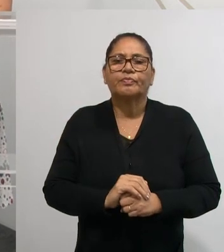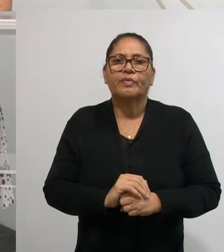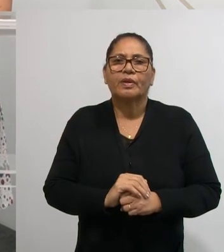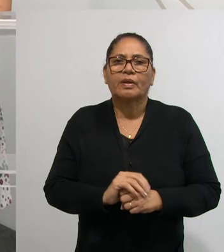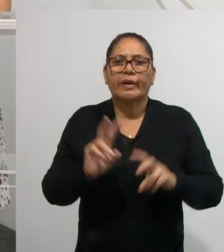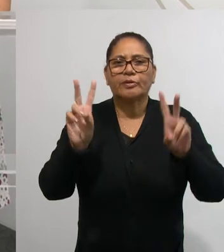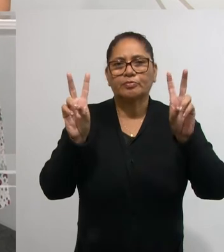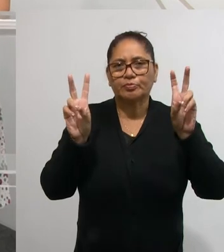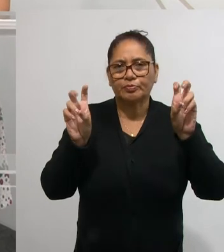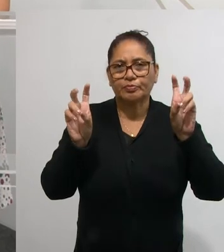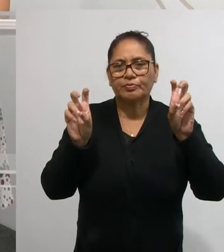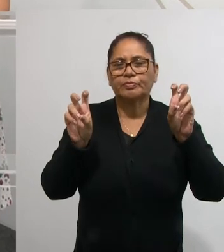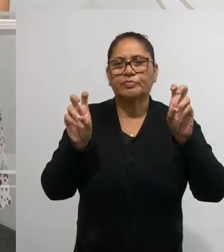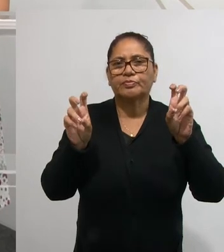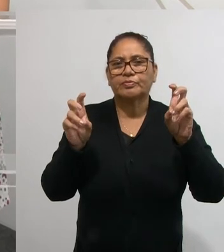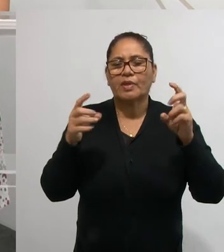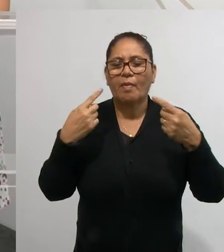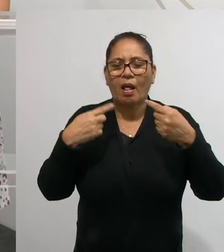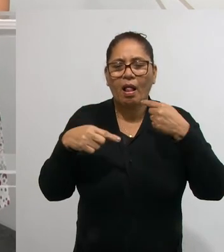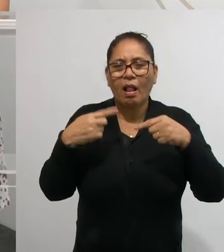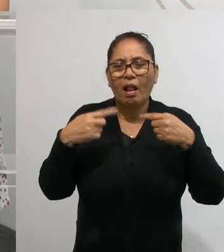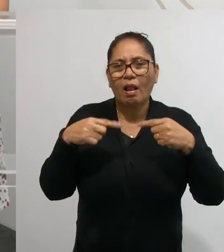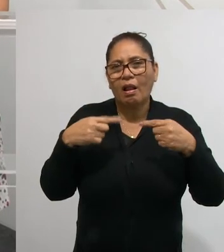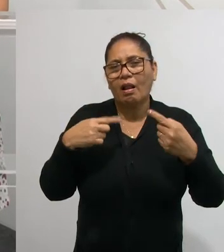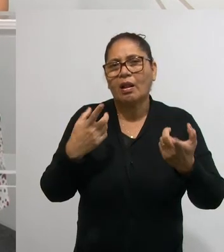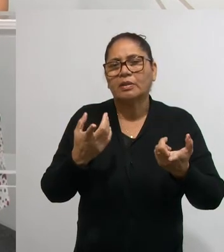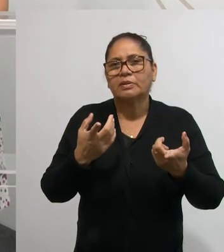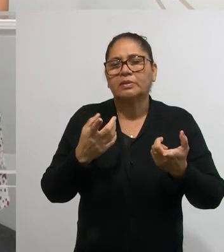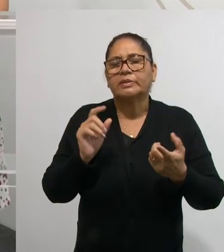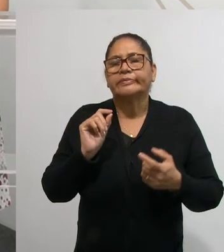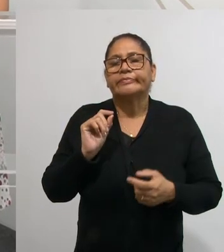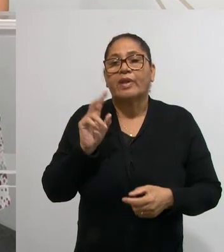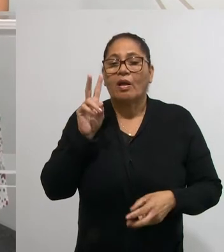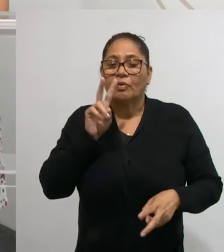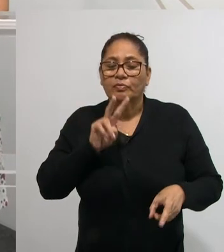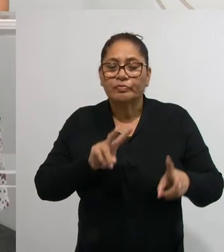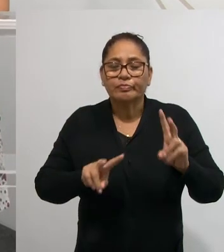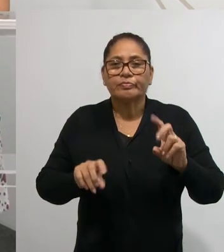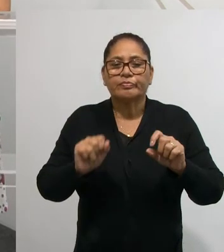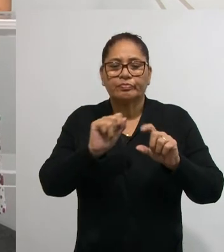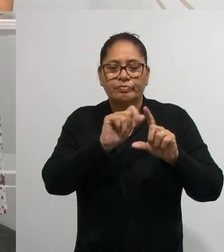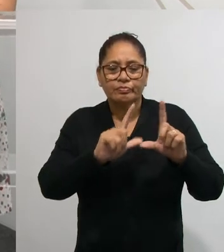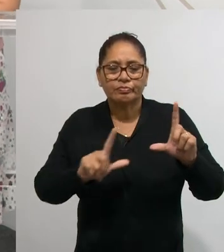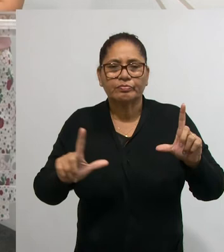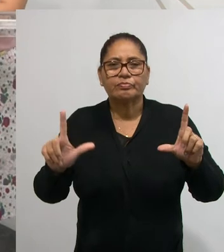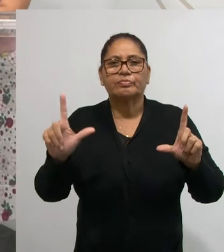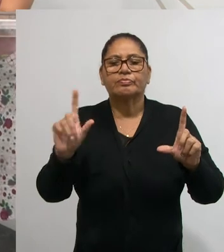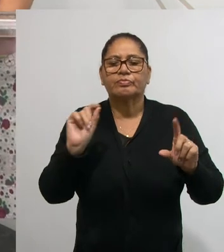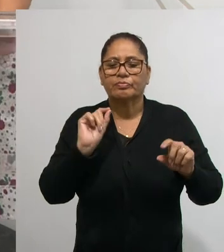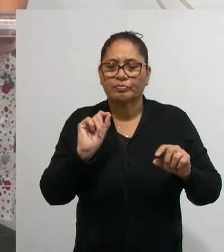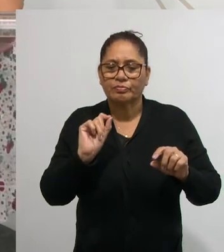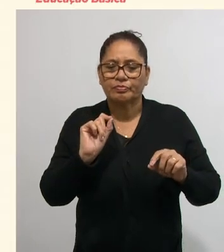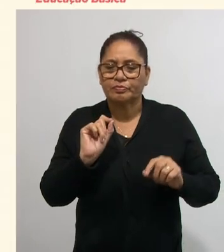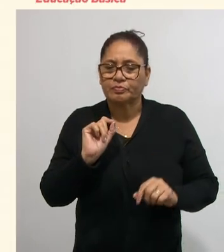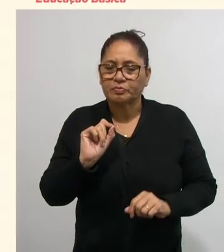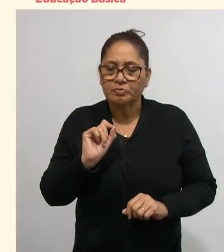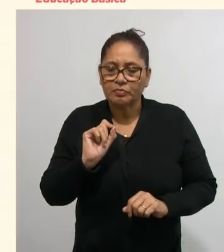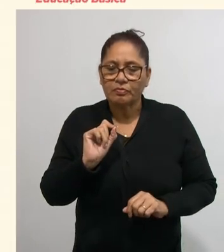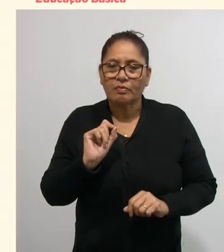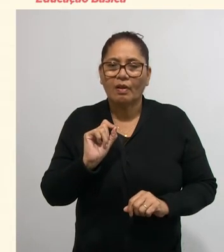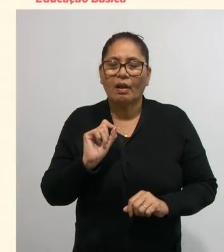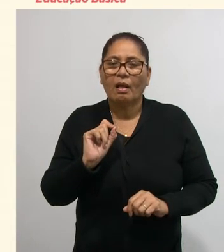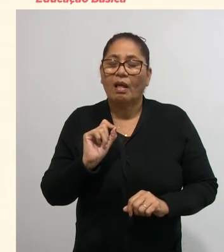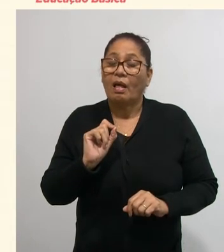cada tema a ser debatido Então veja o que a né no slide a no slide vejam aqui